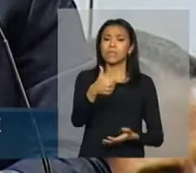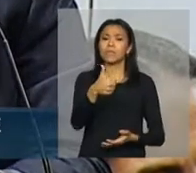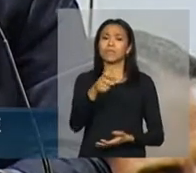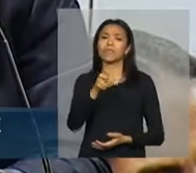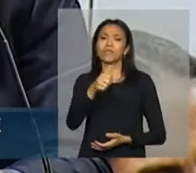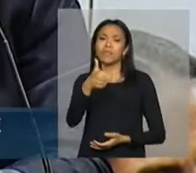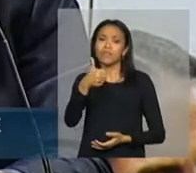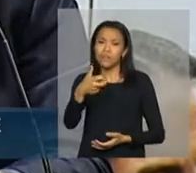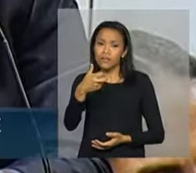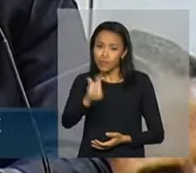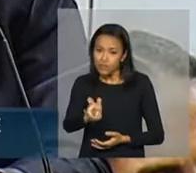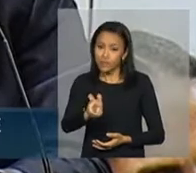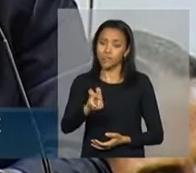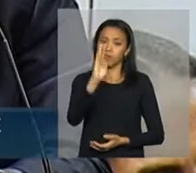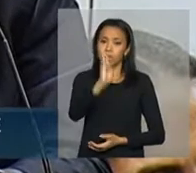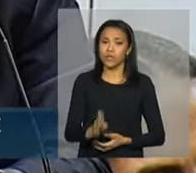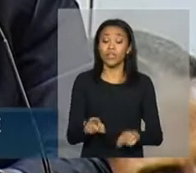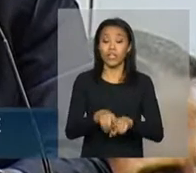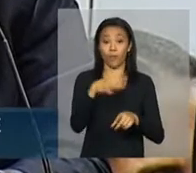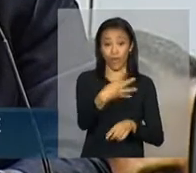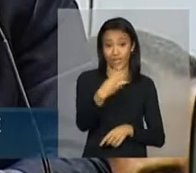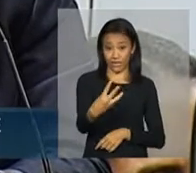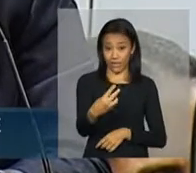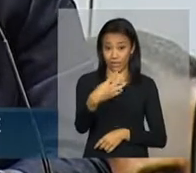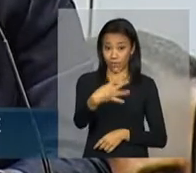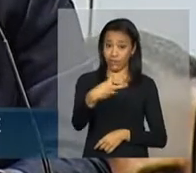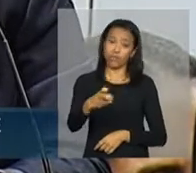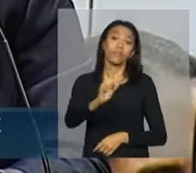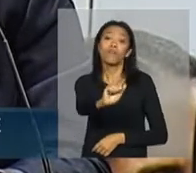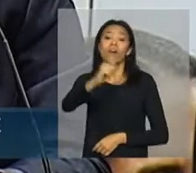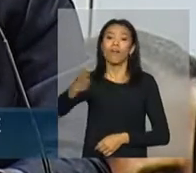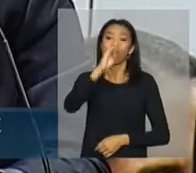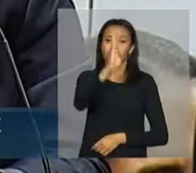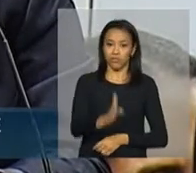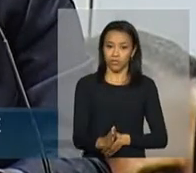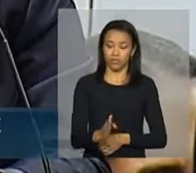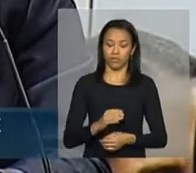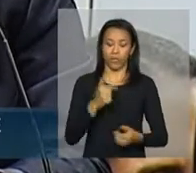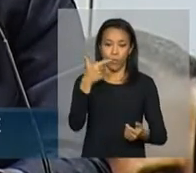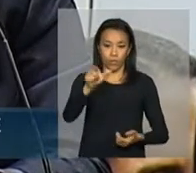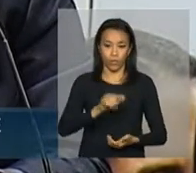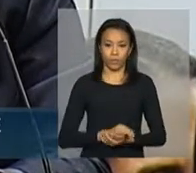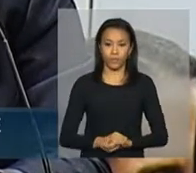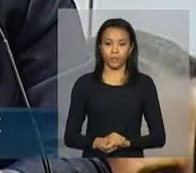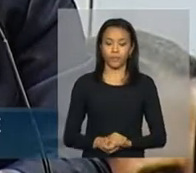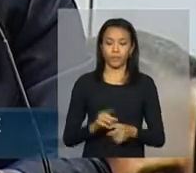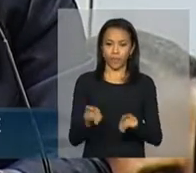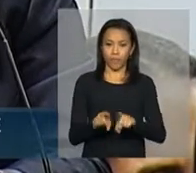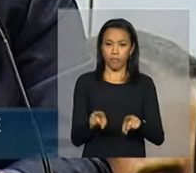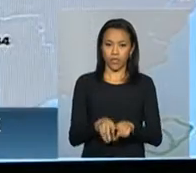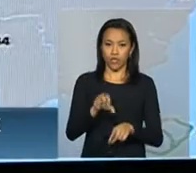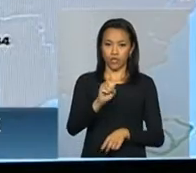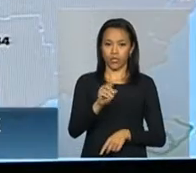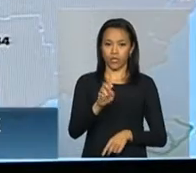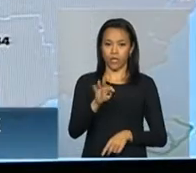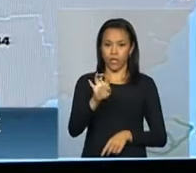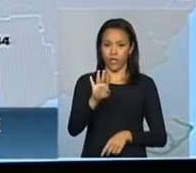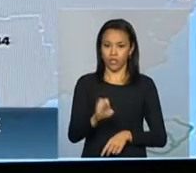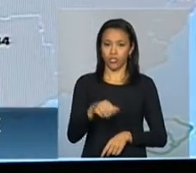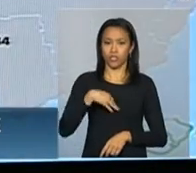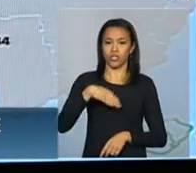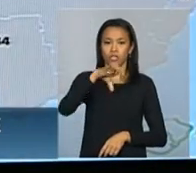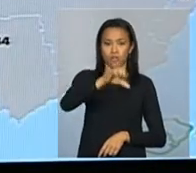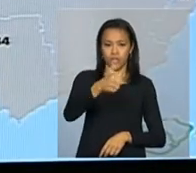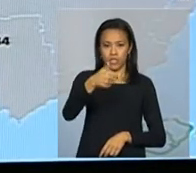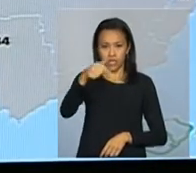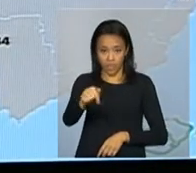brasileiros e 43 com registro profissional fora do Brasil próximo da região Sudeste 917